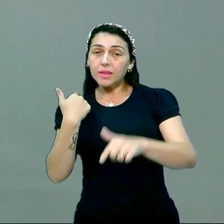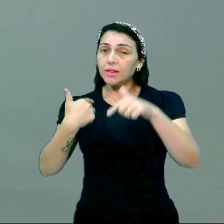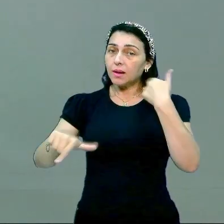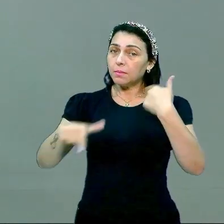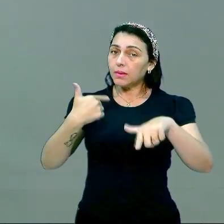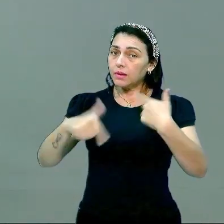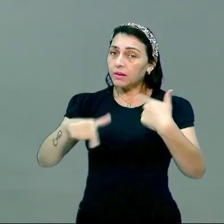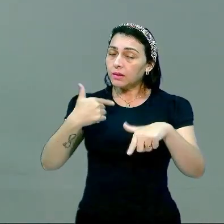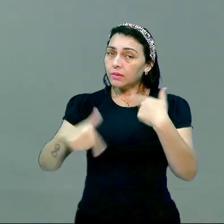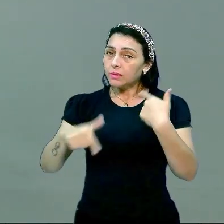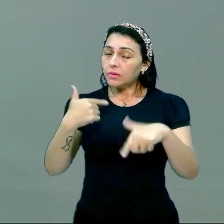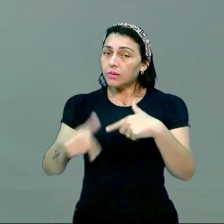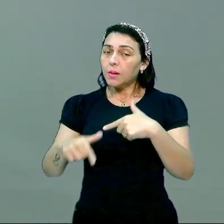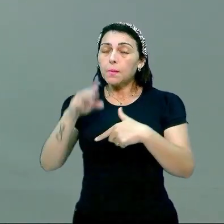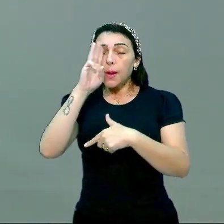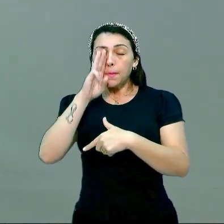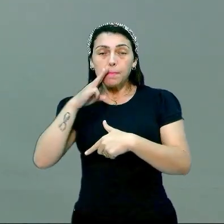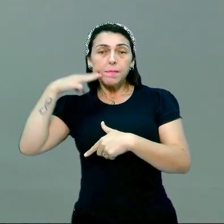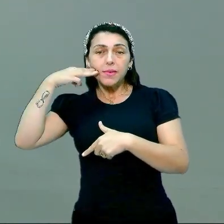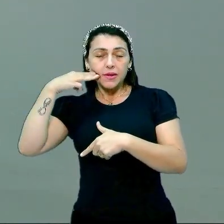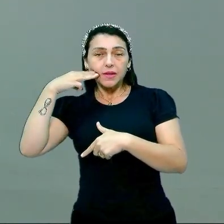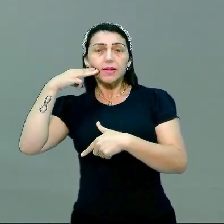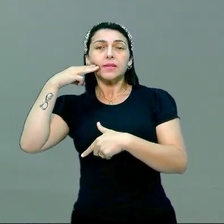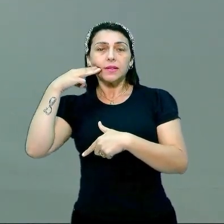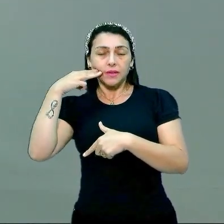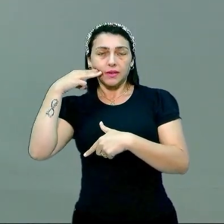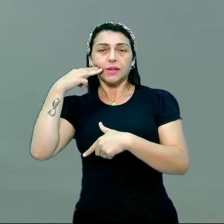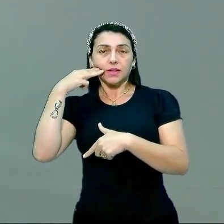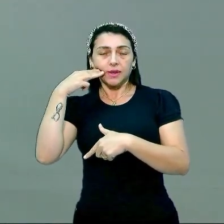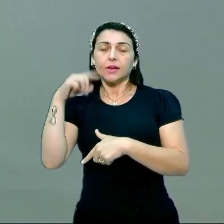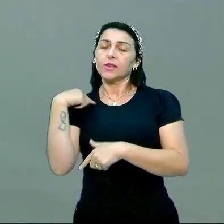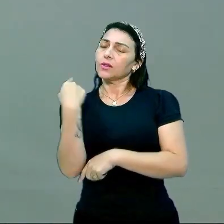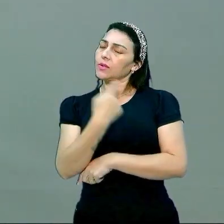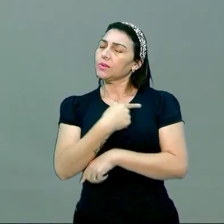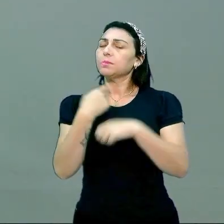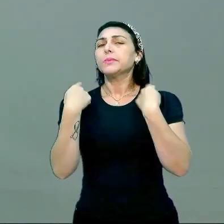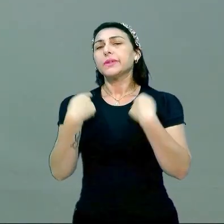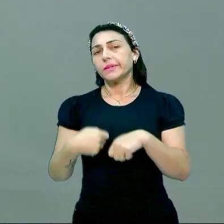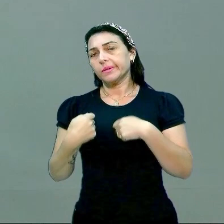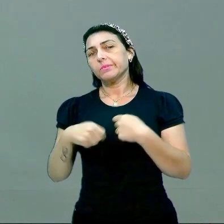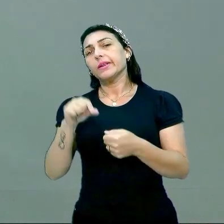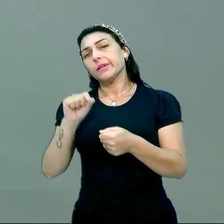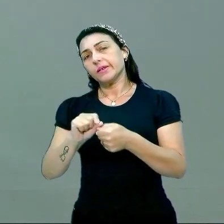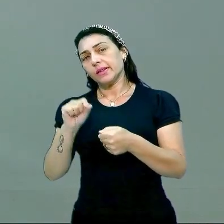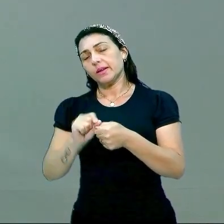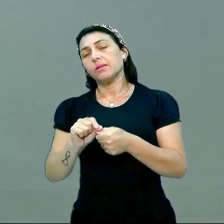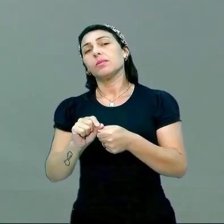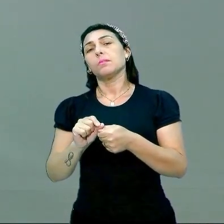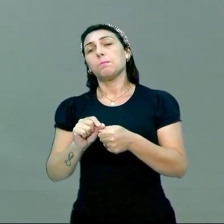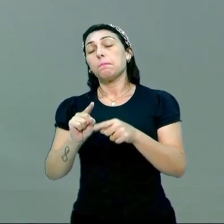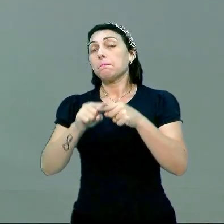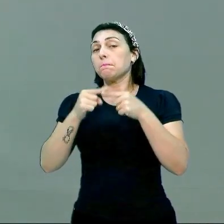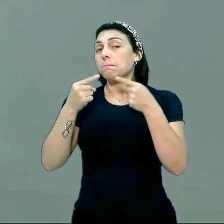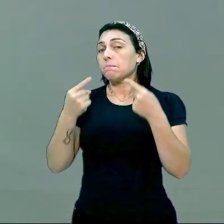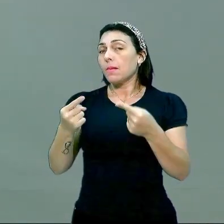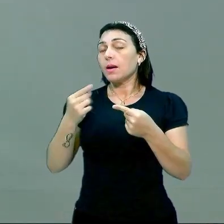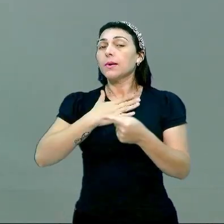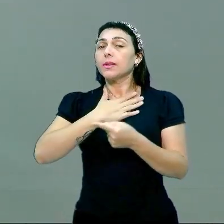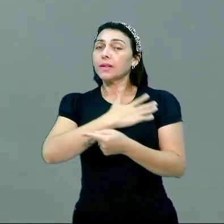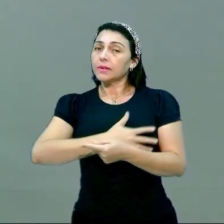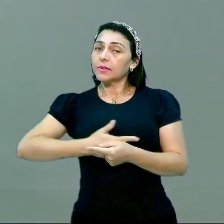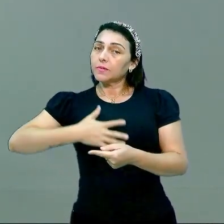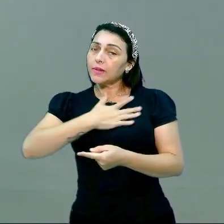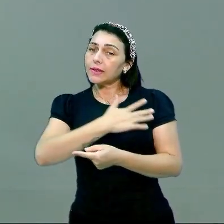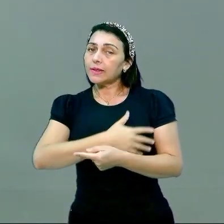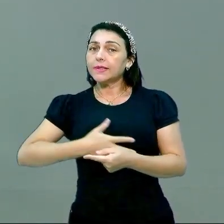Então, o trabalho para Marx é justamente essa coisa que a gente precisa realizar, mas para